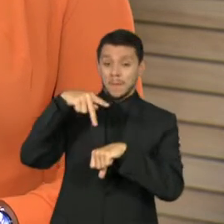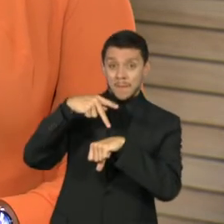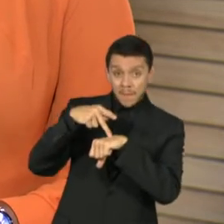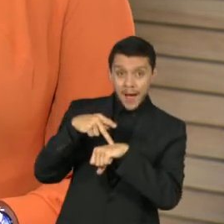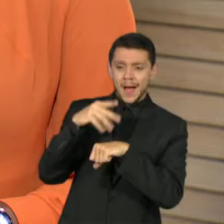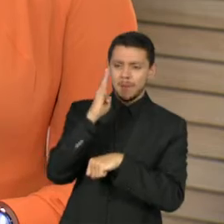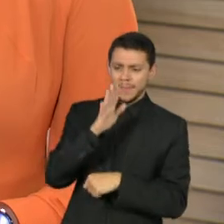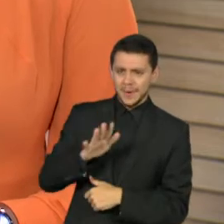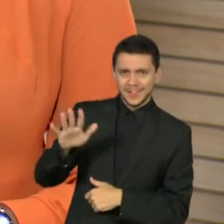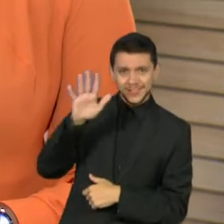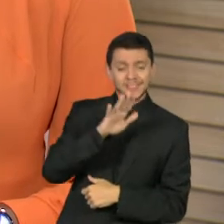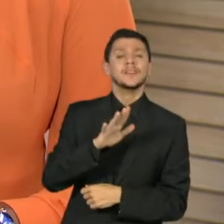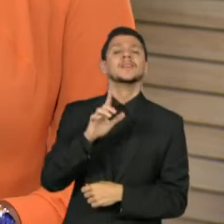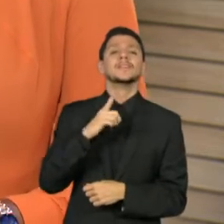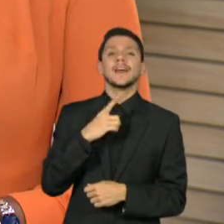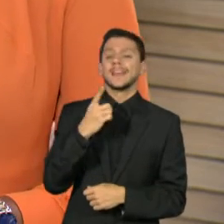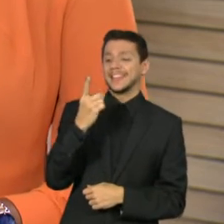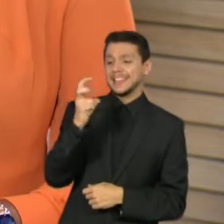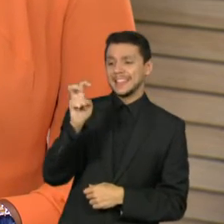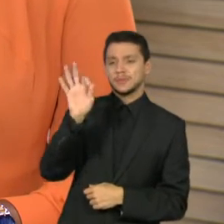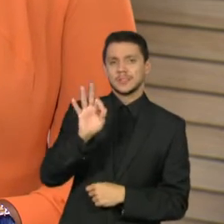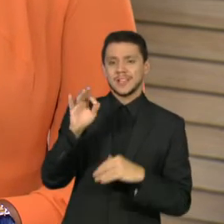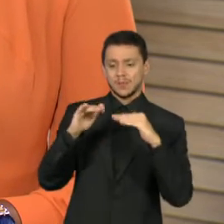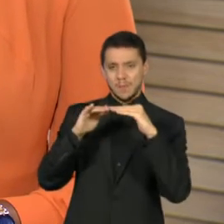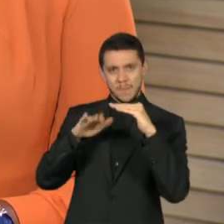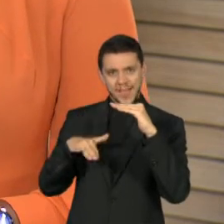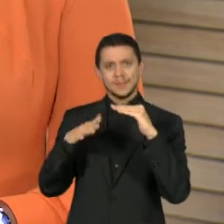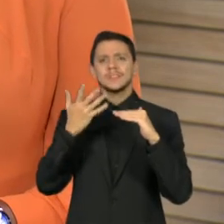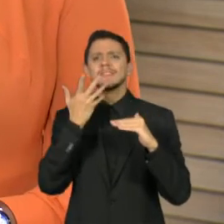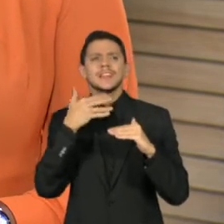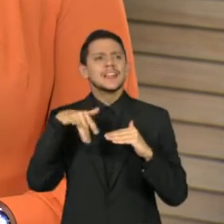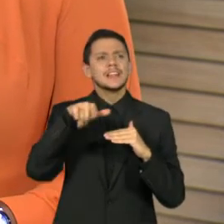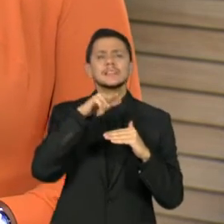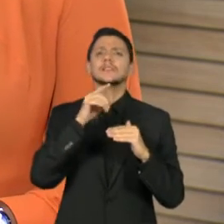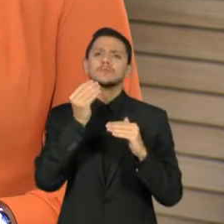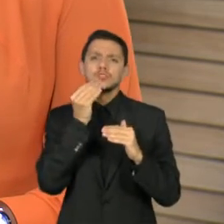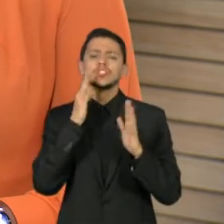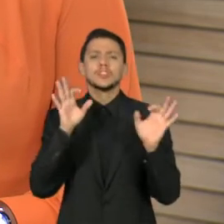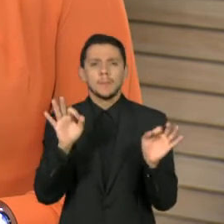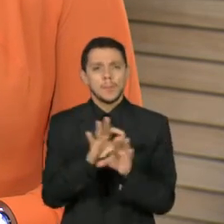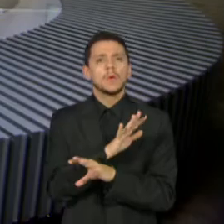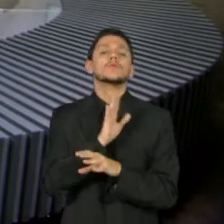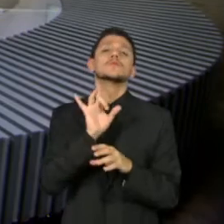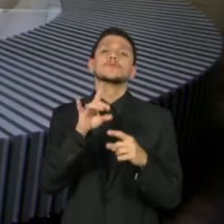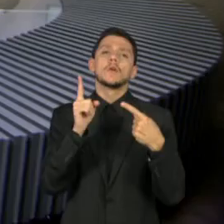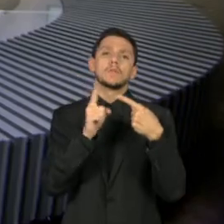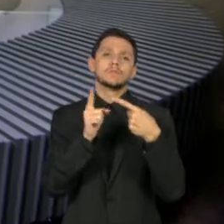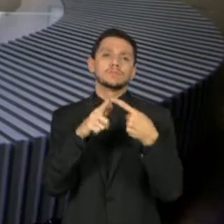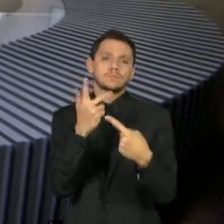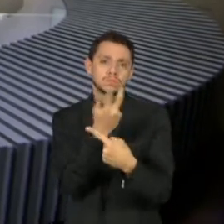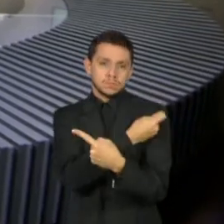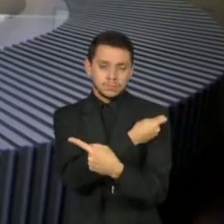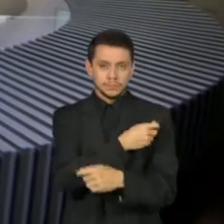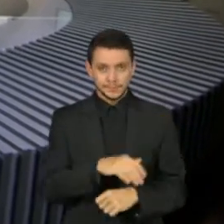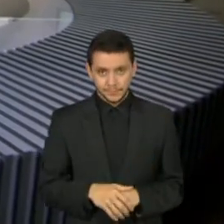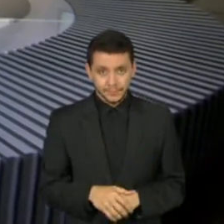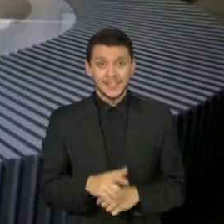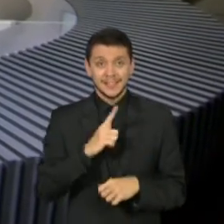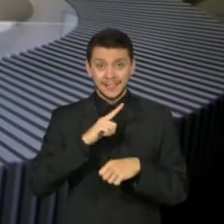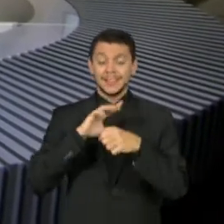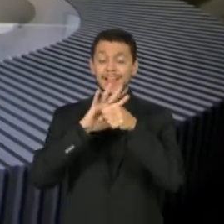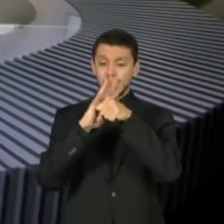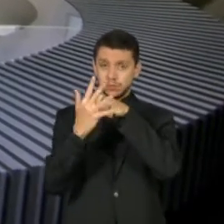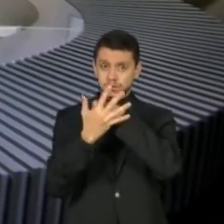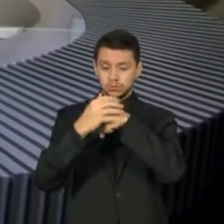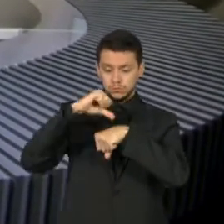de 15% das crianças que poderiam estar imunizadas já tomaram a primeira dose. Com o avanço da variante Ômicron,